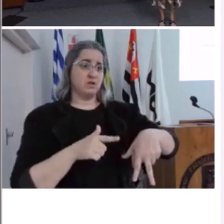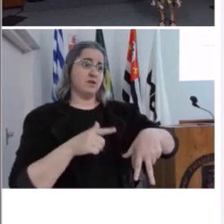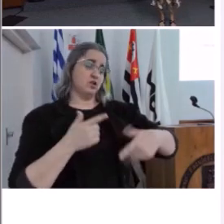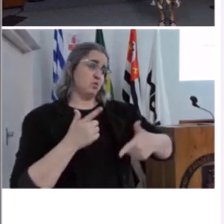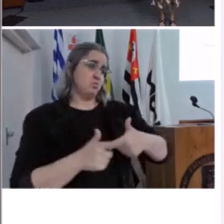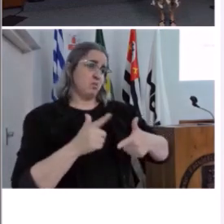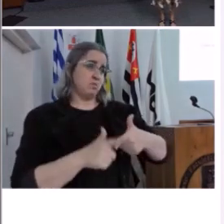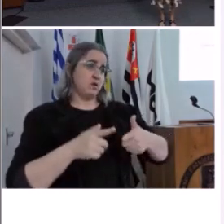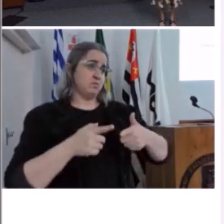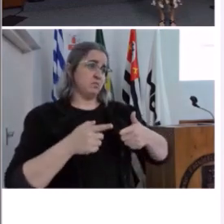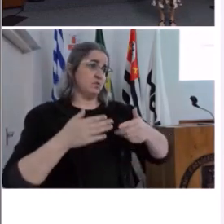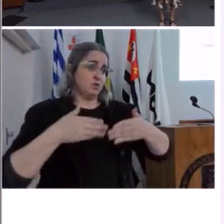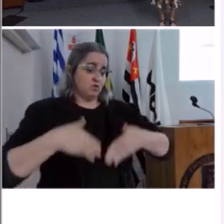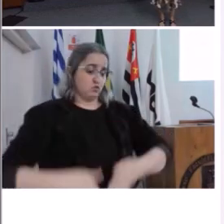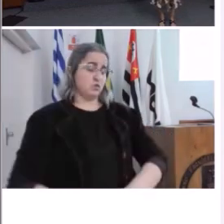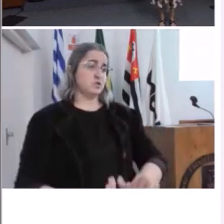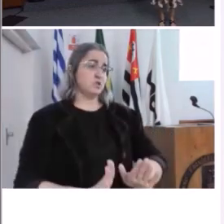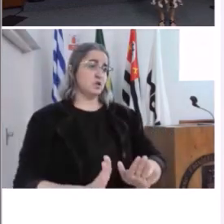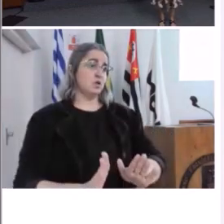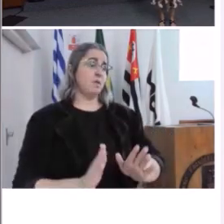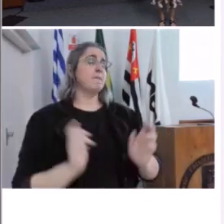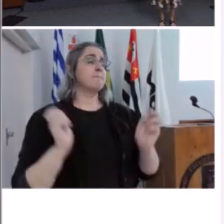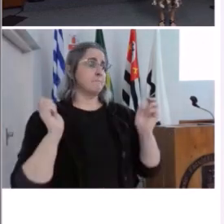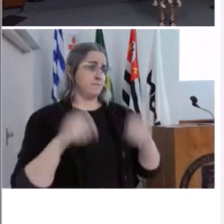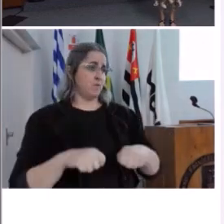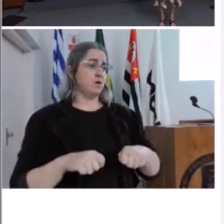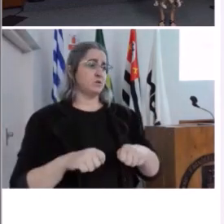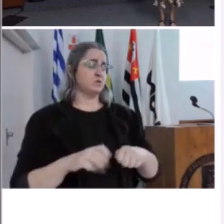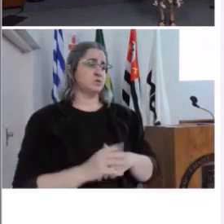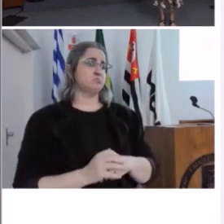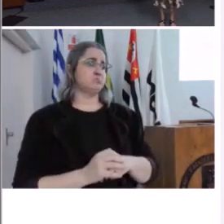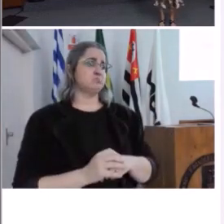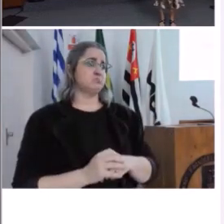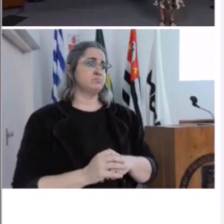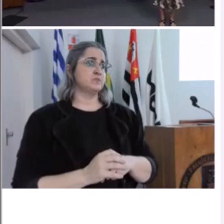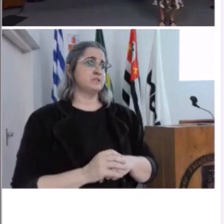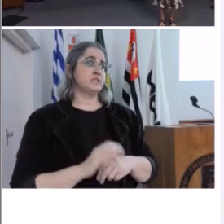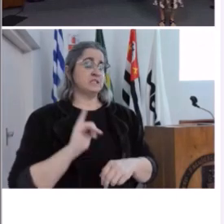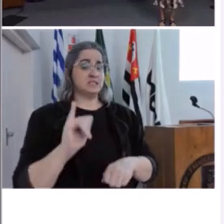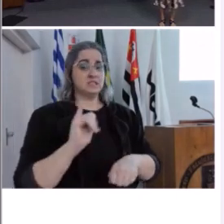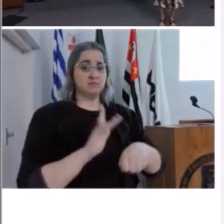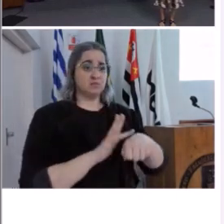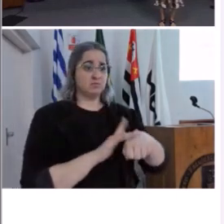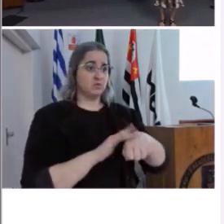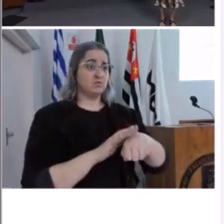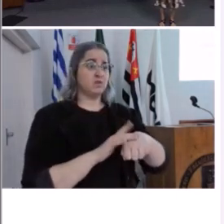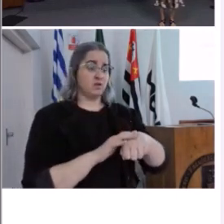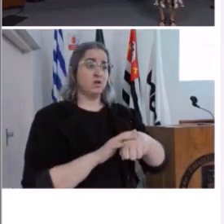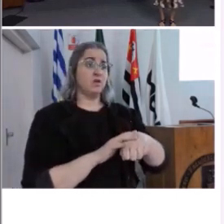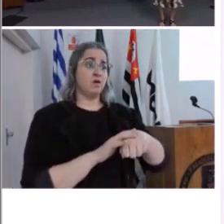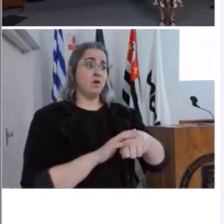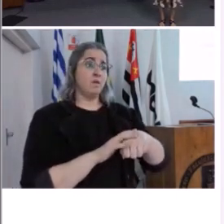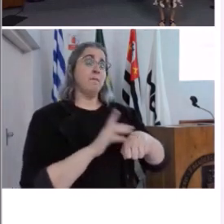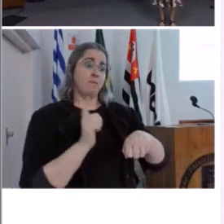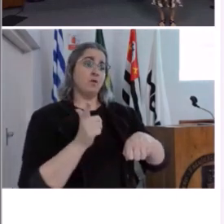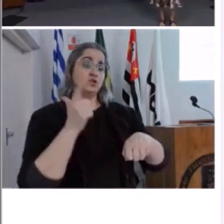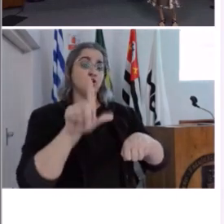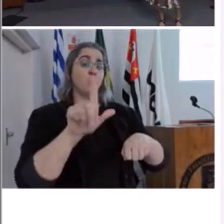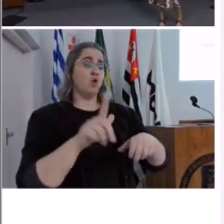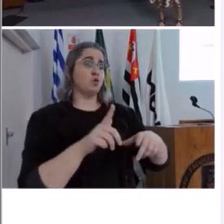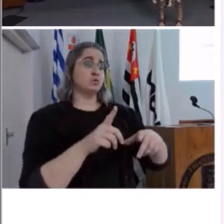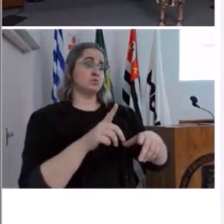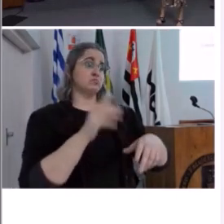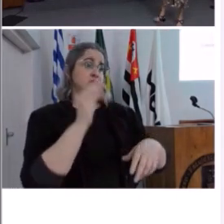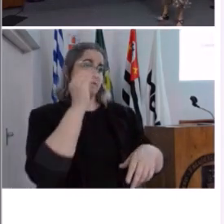congênita. Então, pode ou não. E se for, dependendo das comorbidades desse indivíduo, pode desenvolver uma deficiência. E